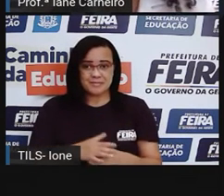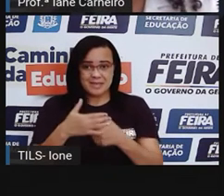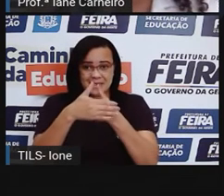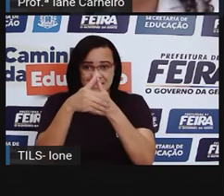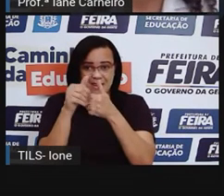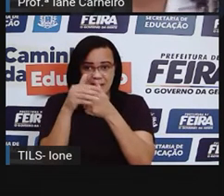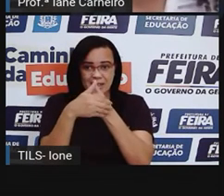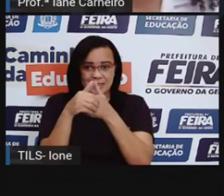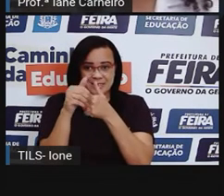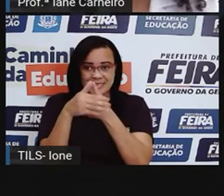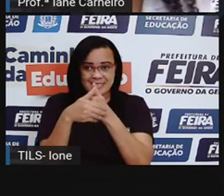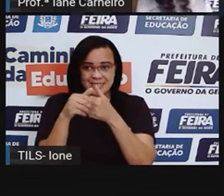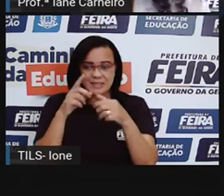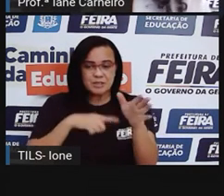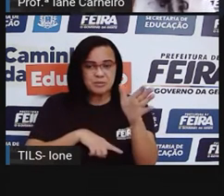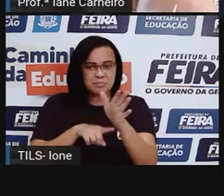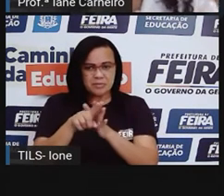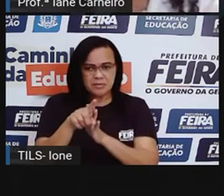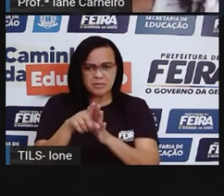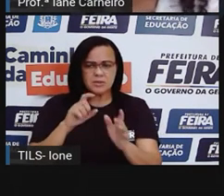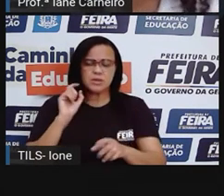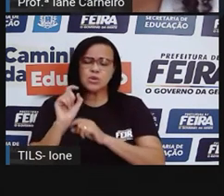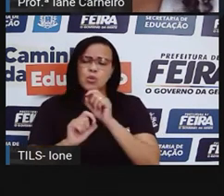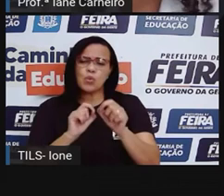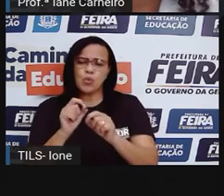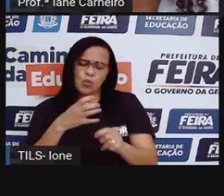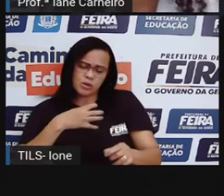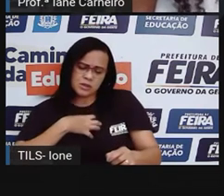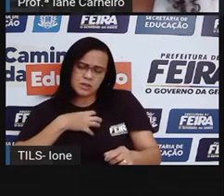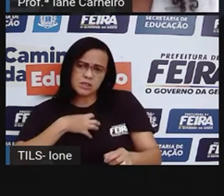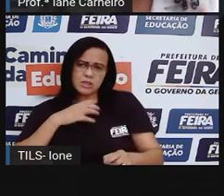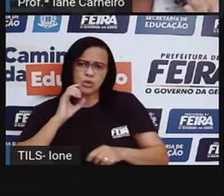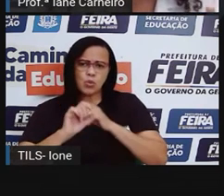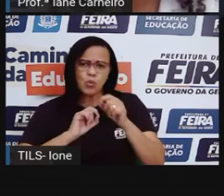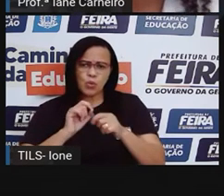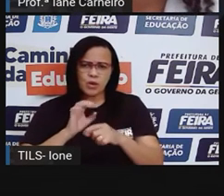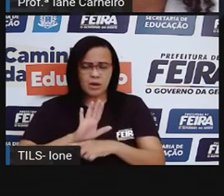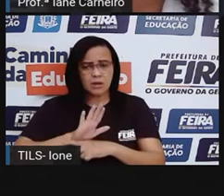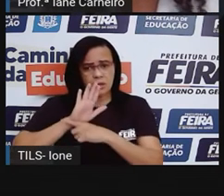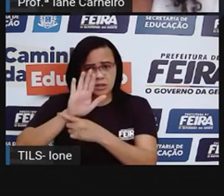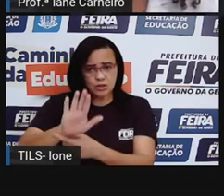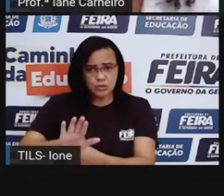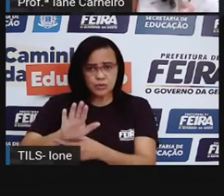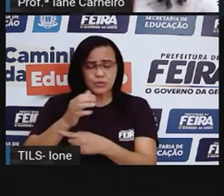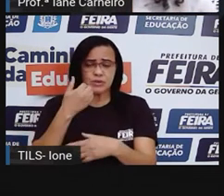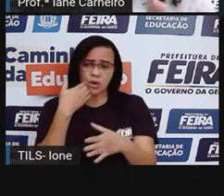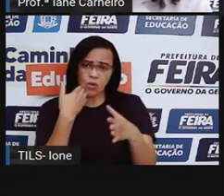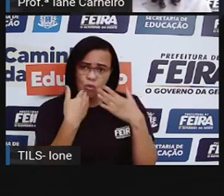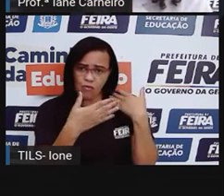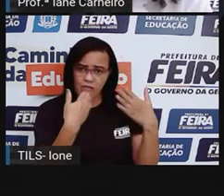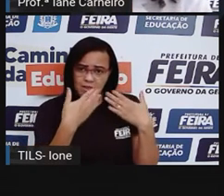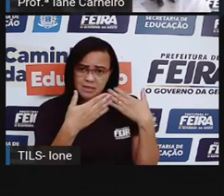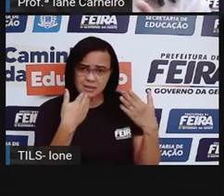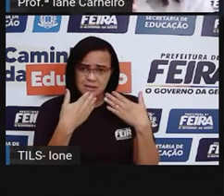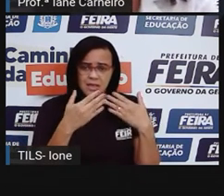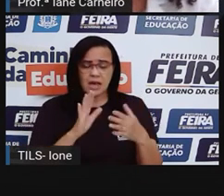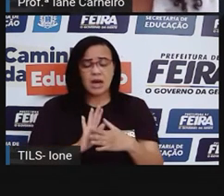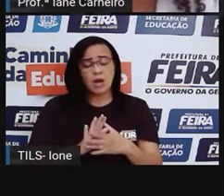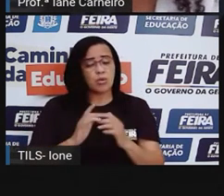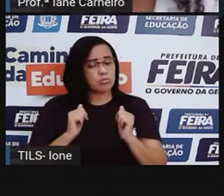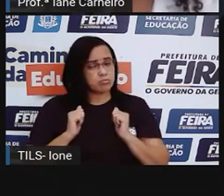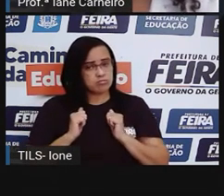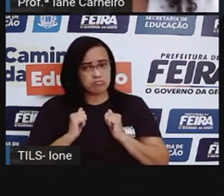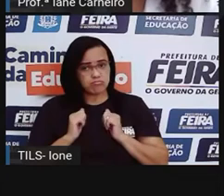perguntando o que é que a criança está sentindo, se ela precisa de ajuda, né, se ela quer conversar, se ela quer ficar ali quietinha e você do